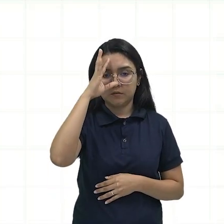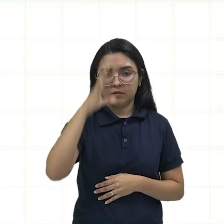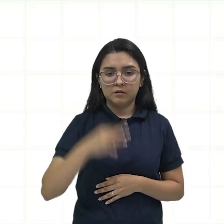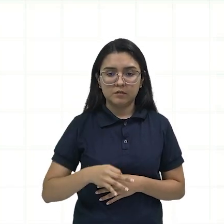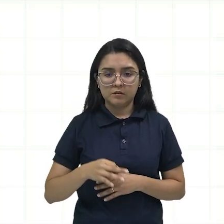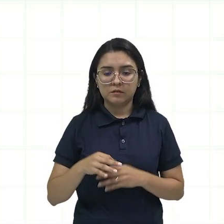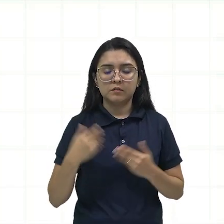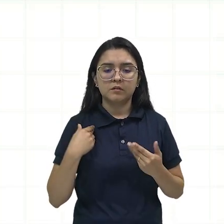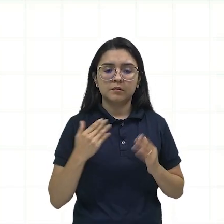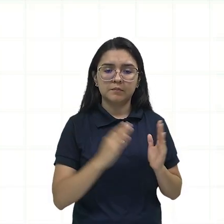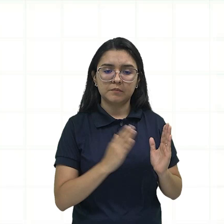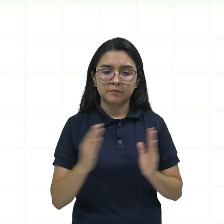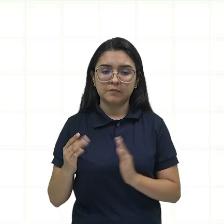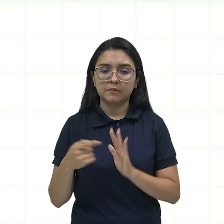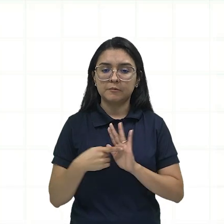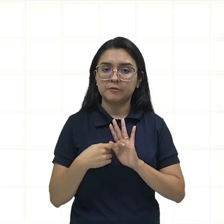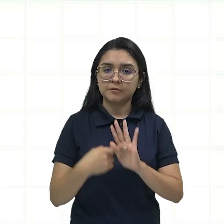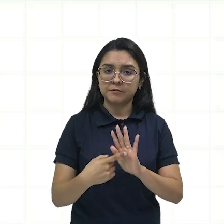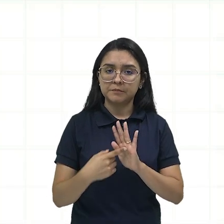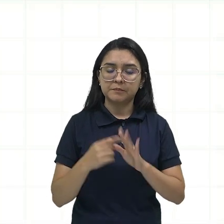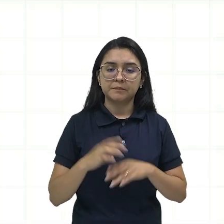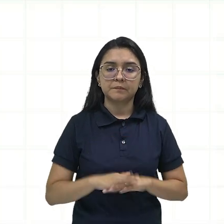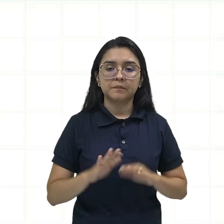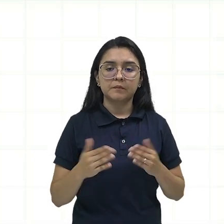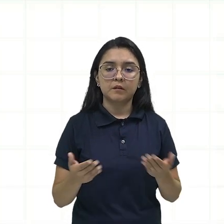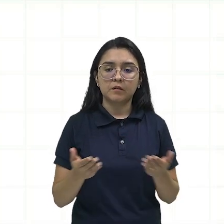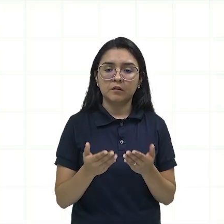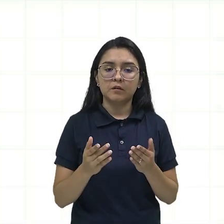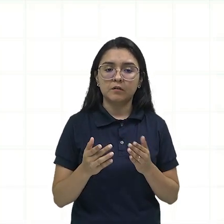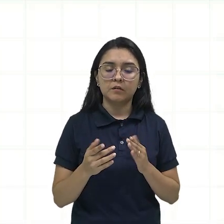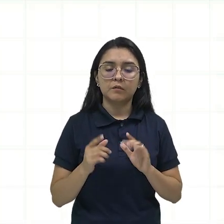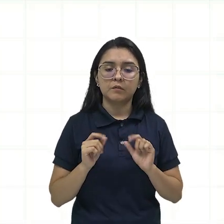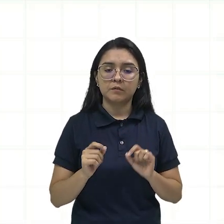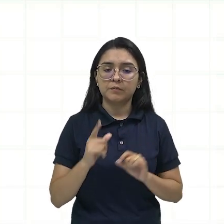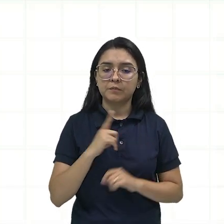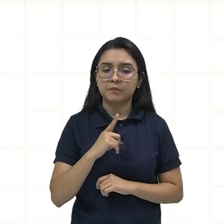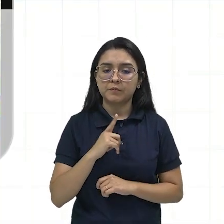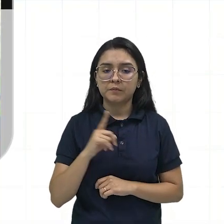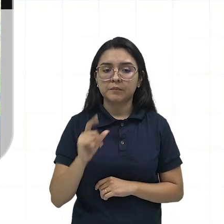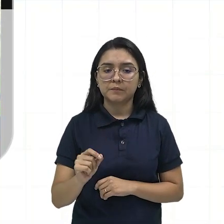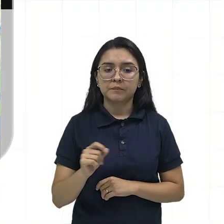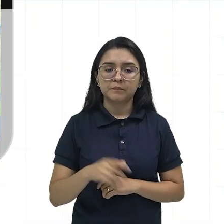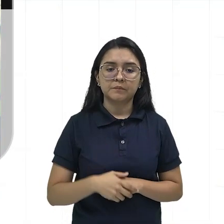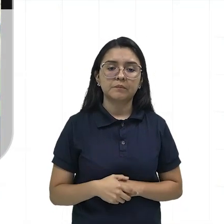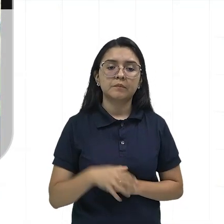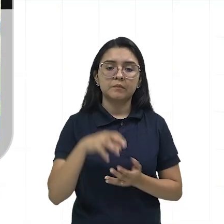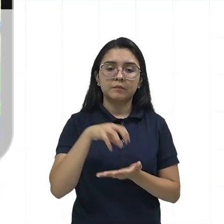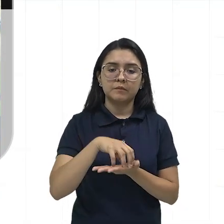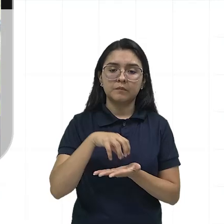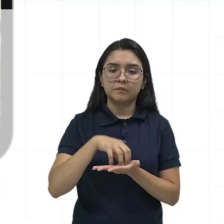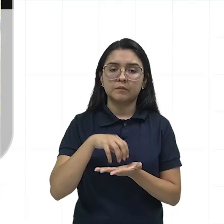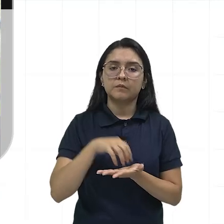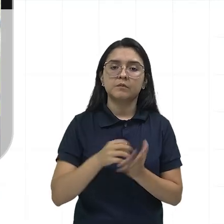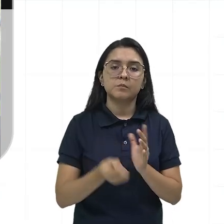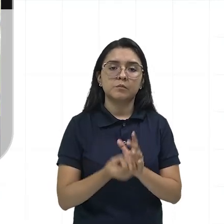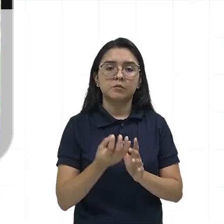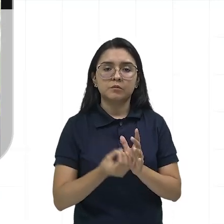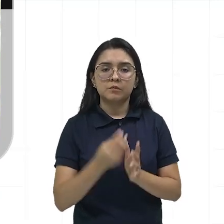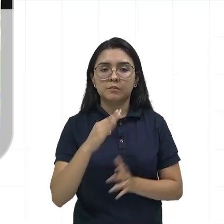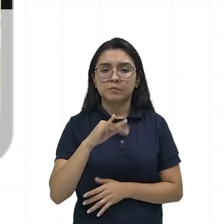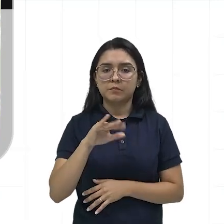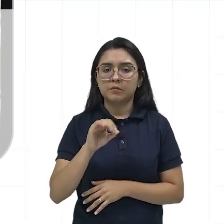esquema que eu acabei de mostrar para vocês, nós temos aqui uma unidade de biogás, até